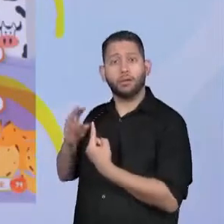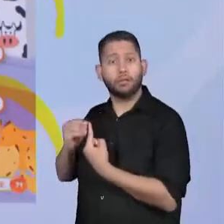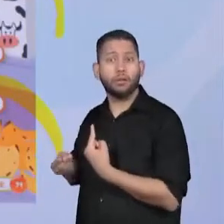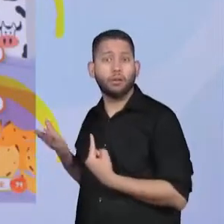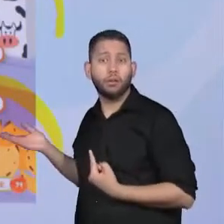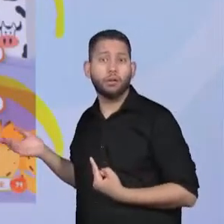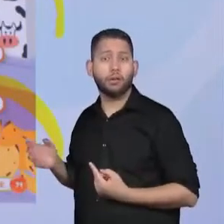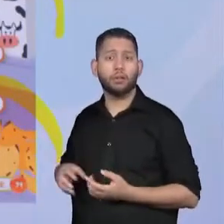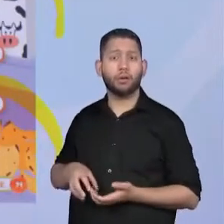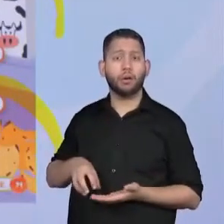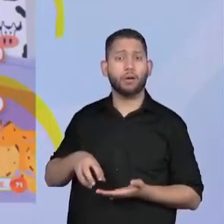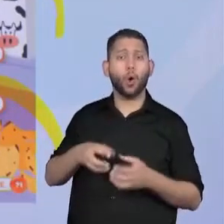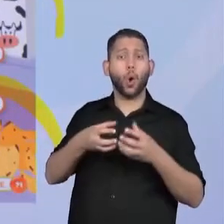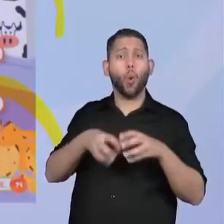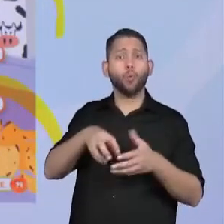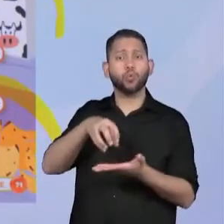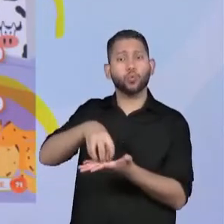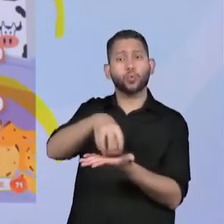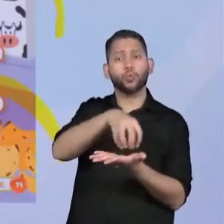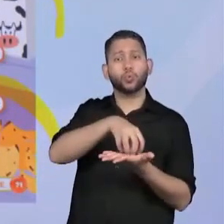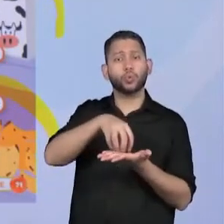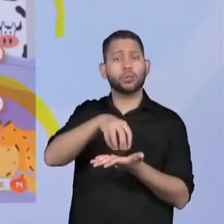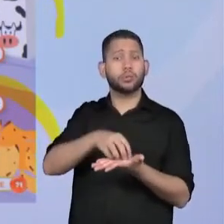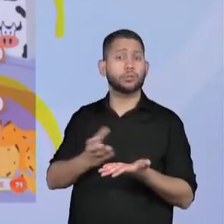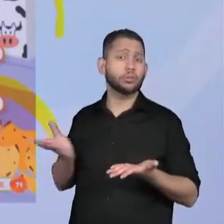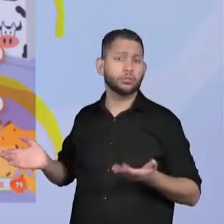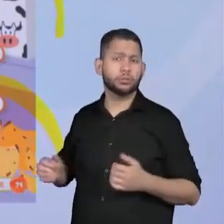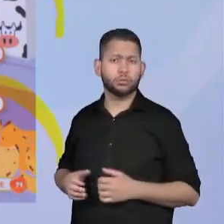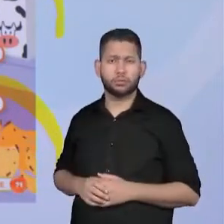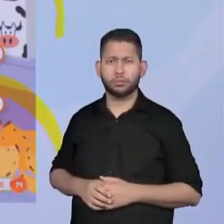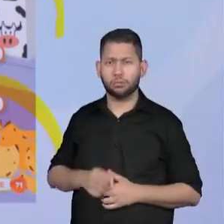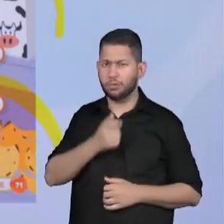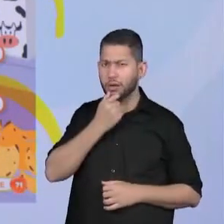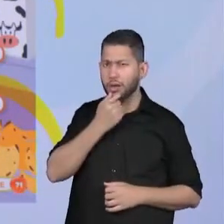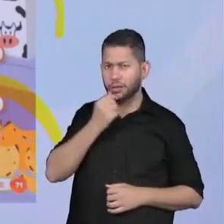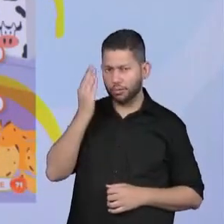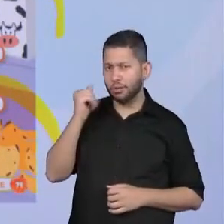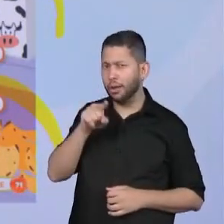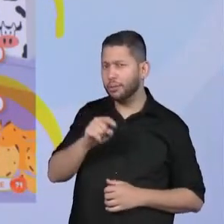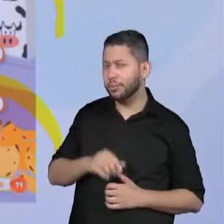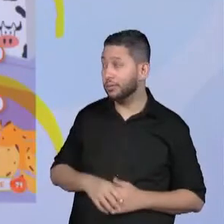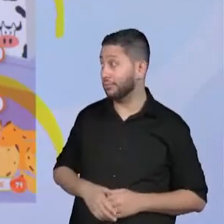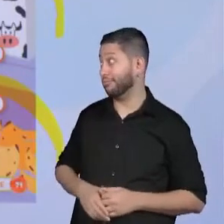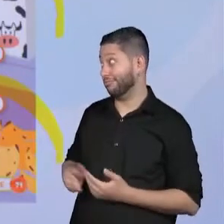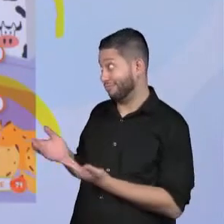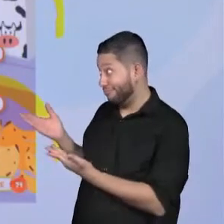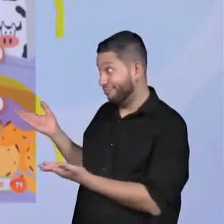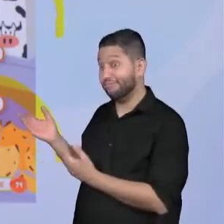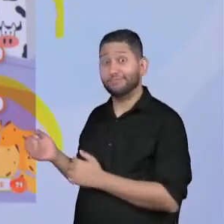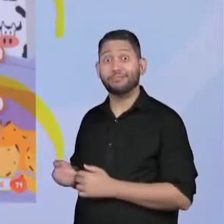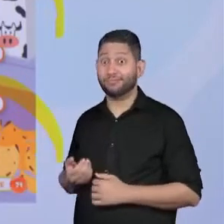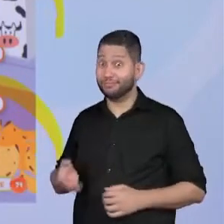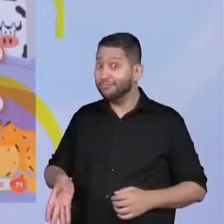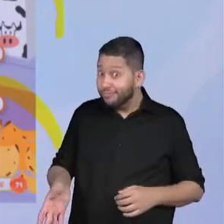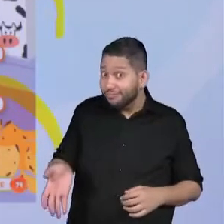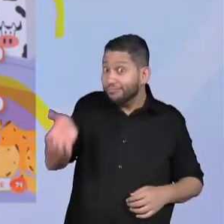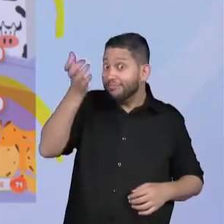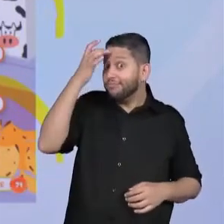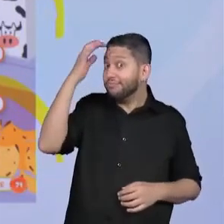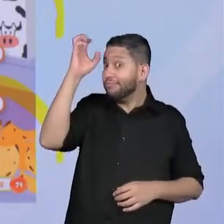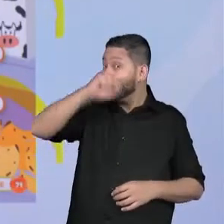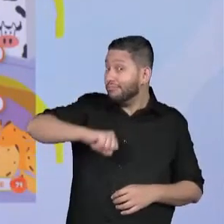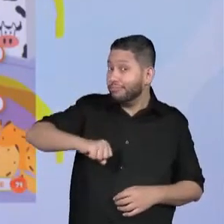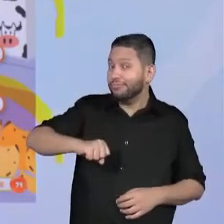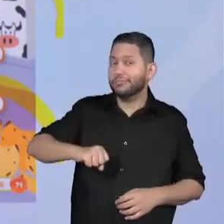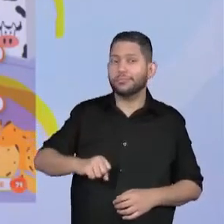sabe falar tudo isso em inglês? Então, nessa unidade, a gente vai trabalhar bastante o vocabulário de comida.